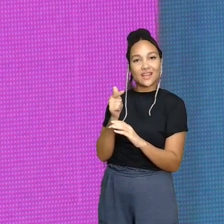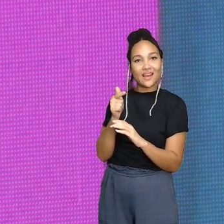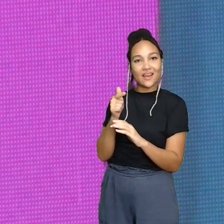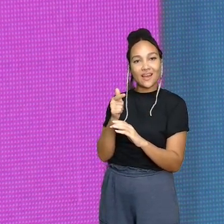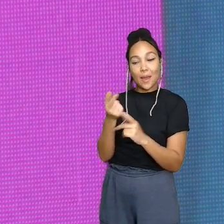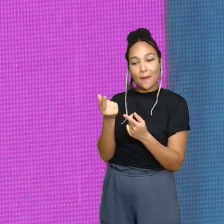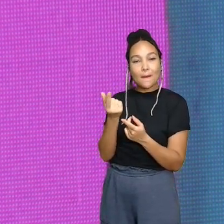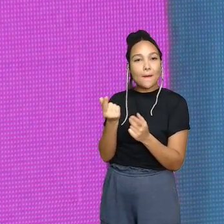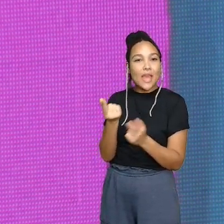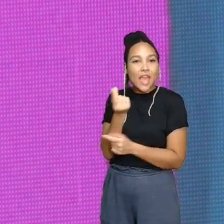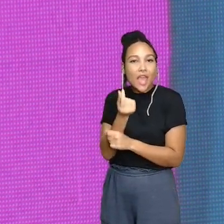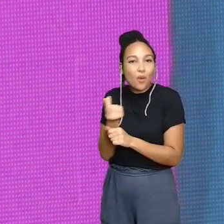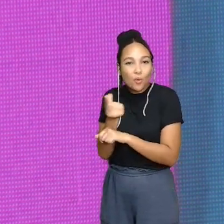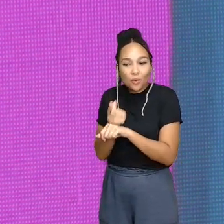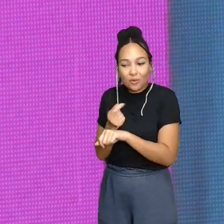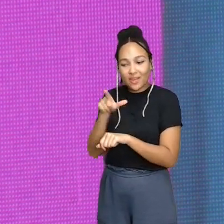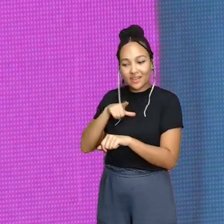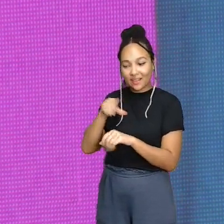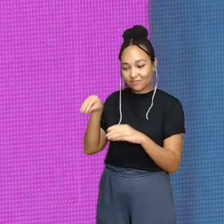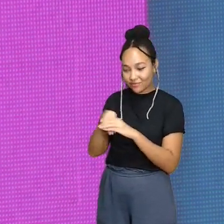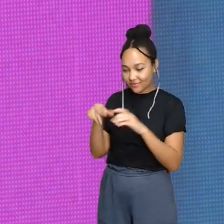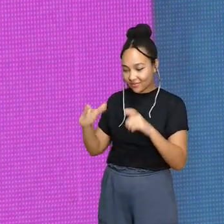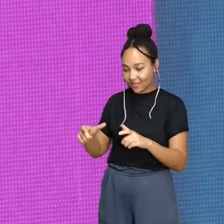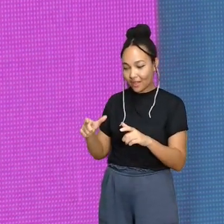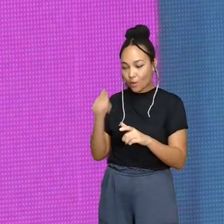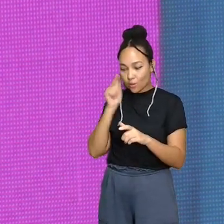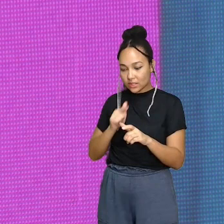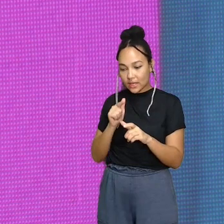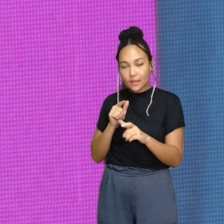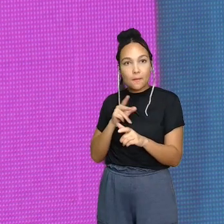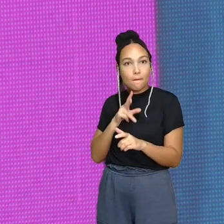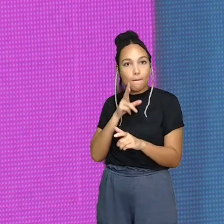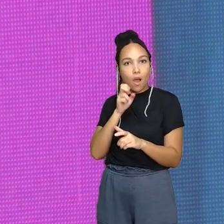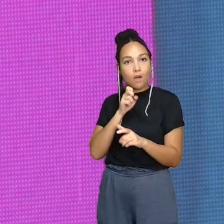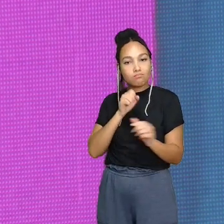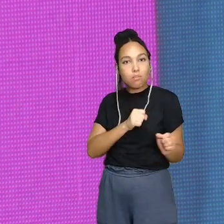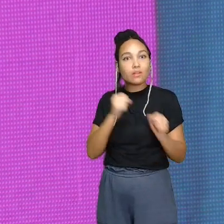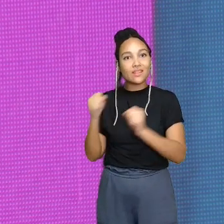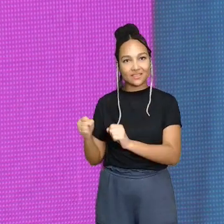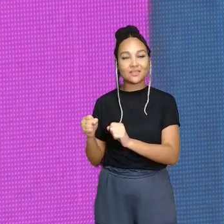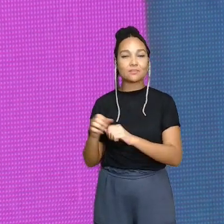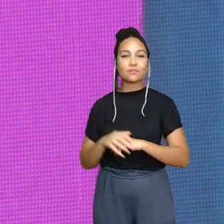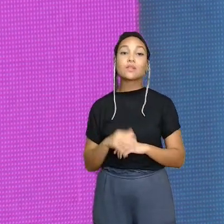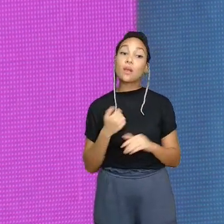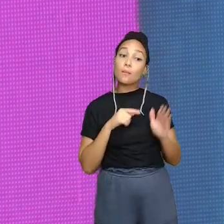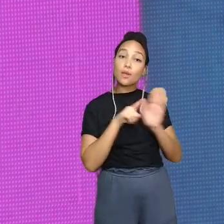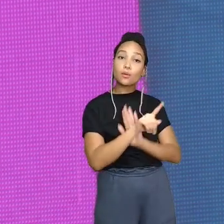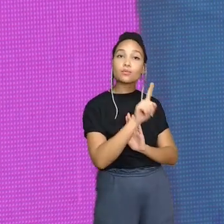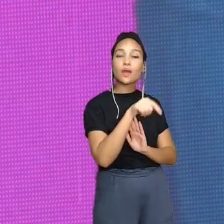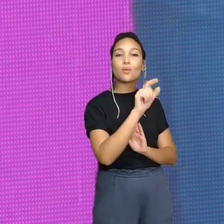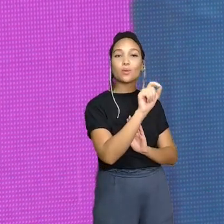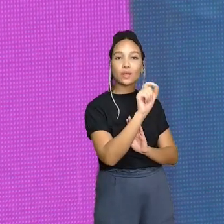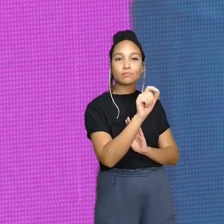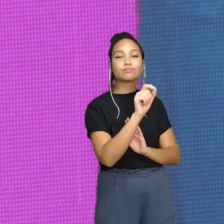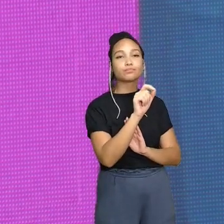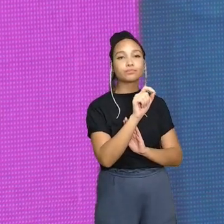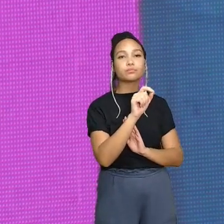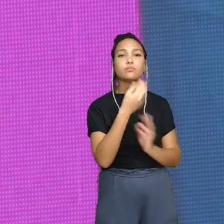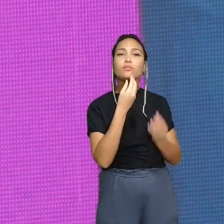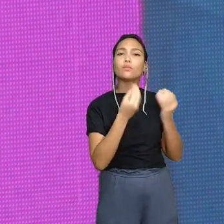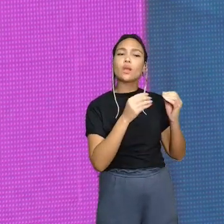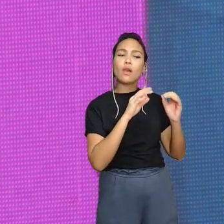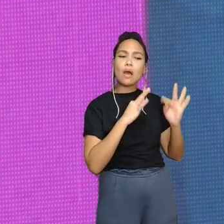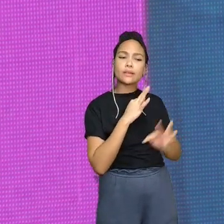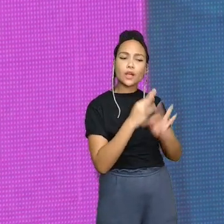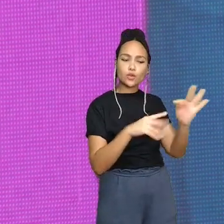microeconomia, gere potência do projeto. E a pergunta que eu queria fazer para vocês é justamente essa: como é que a tecnologia que a gente